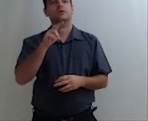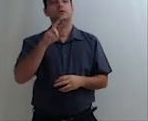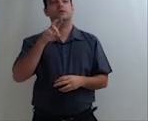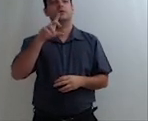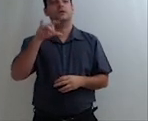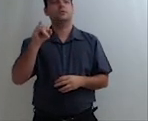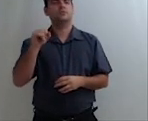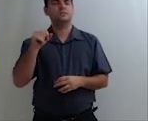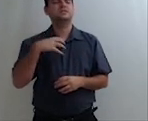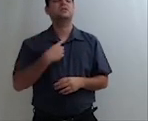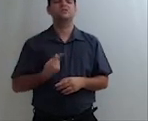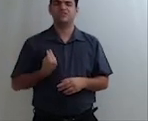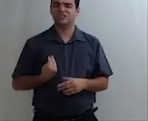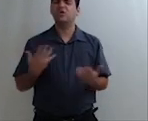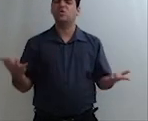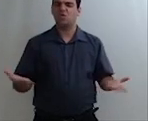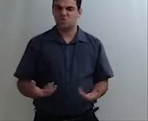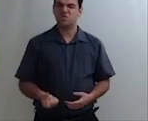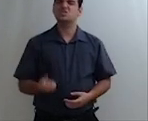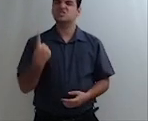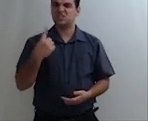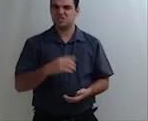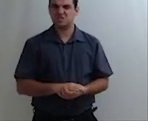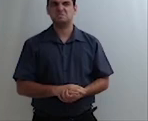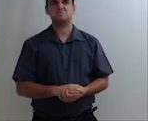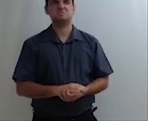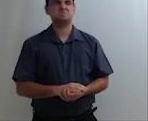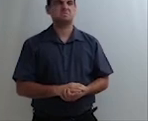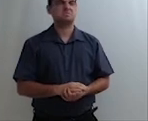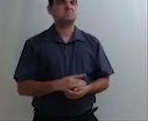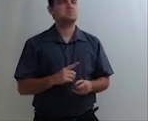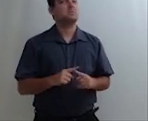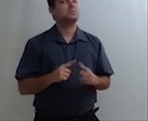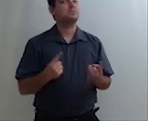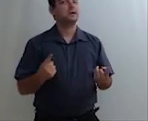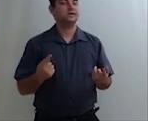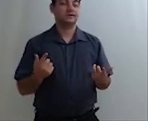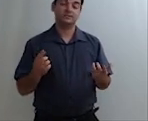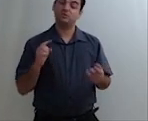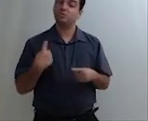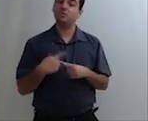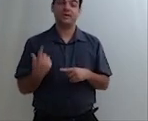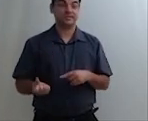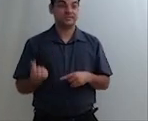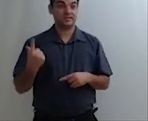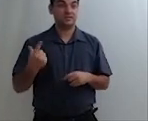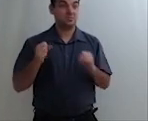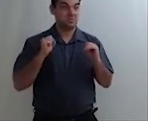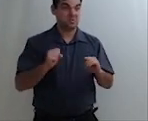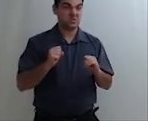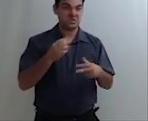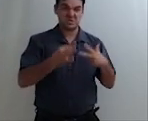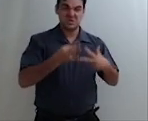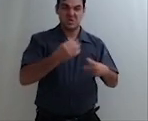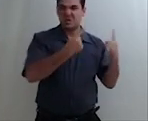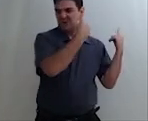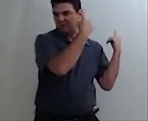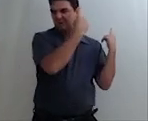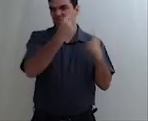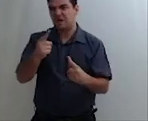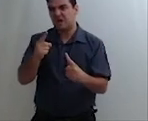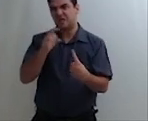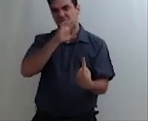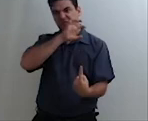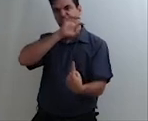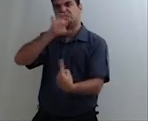estranhos mas os tempos estranhos não autor a violência judiciária que está ocorrendo com